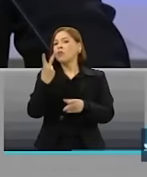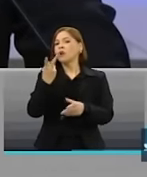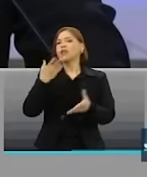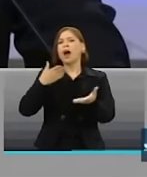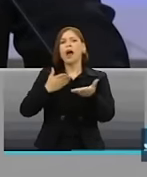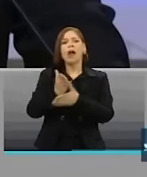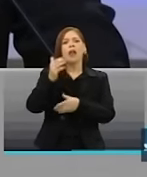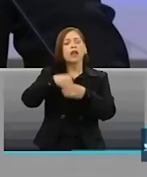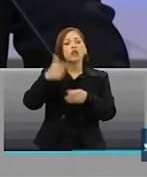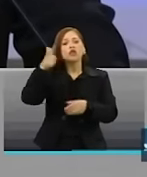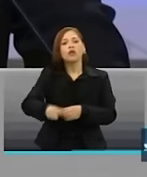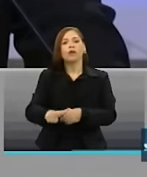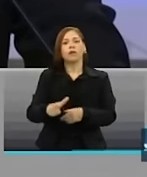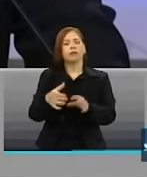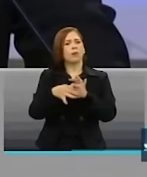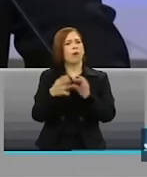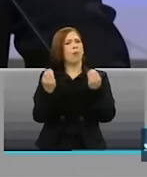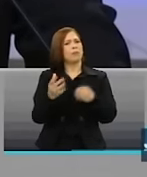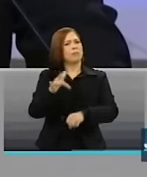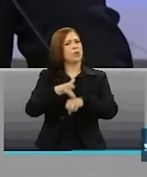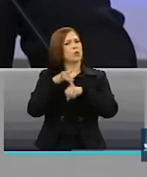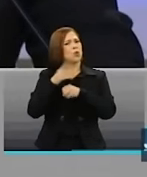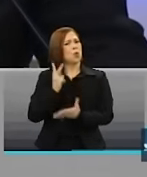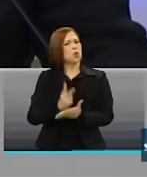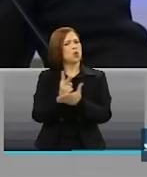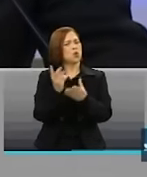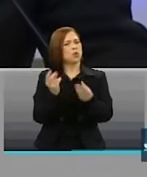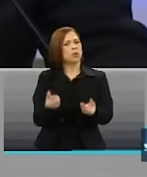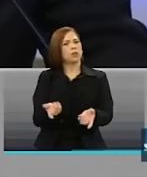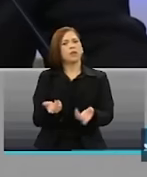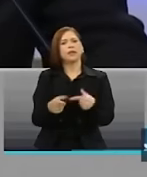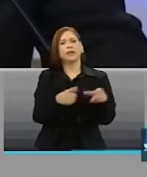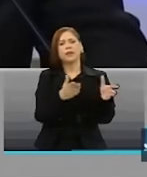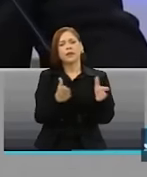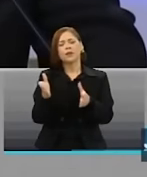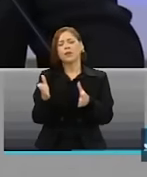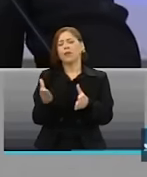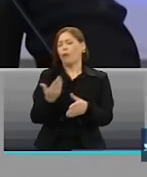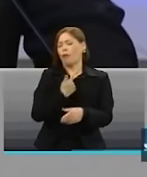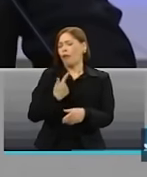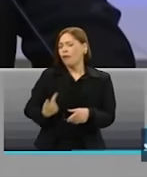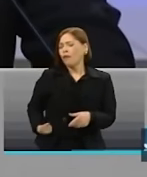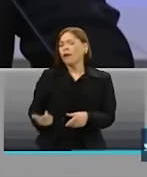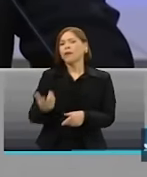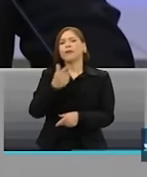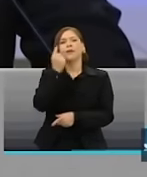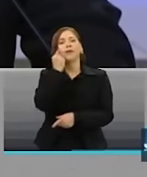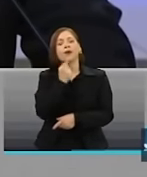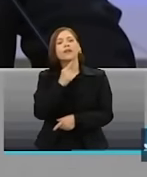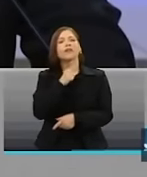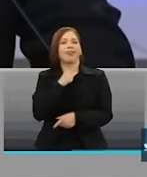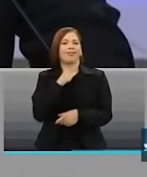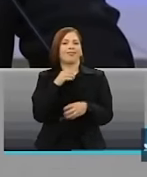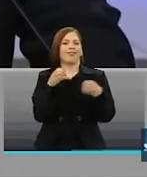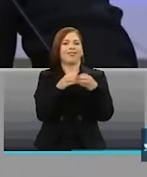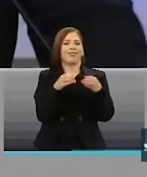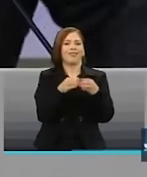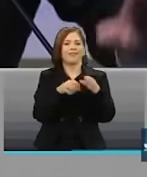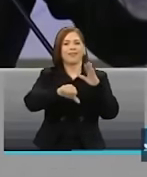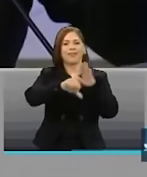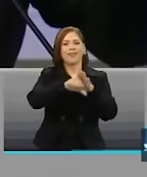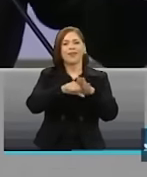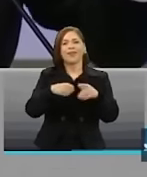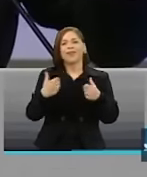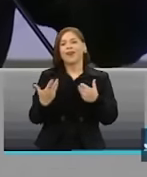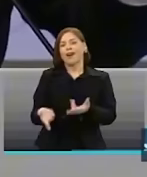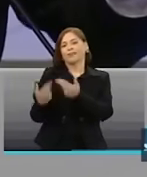você permitir que essas barbaridades continuem, e dentro do governo do Ricardo, tem lá o crime organizado andando de ônibus,